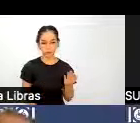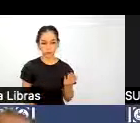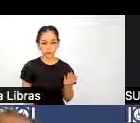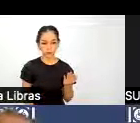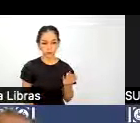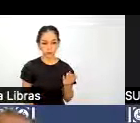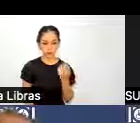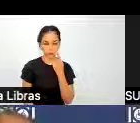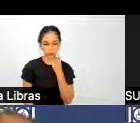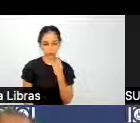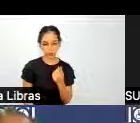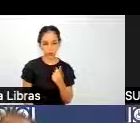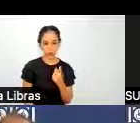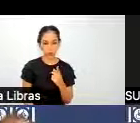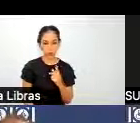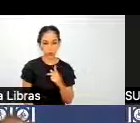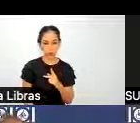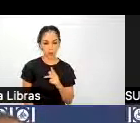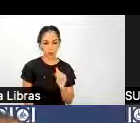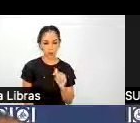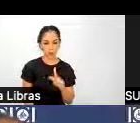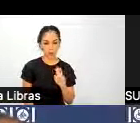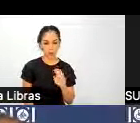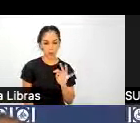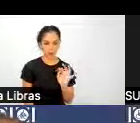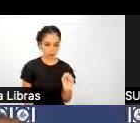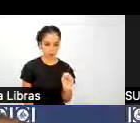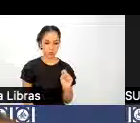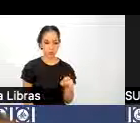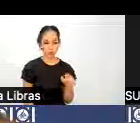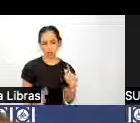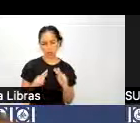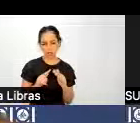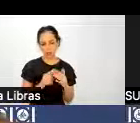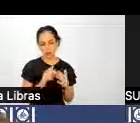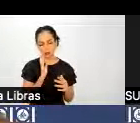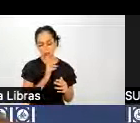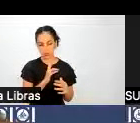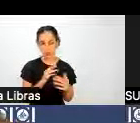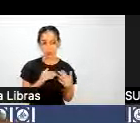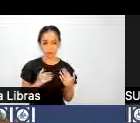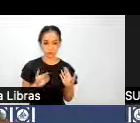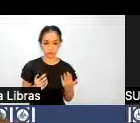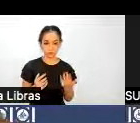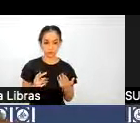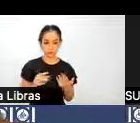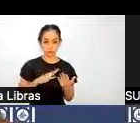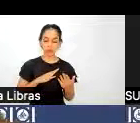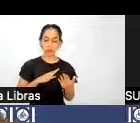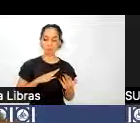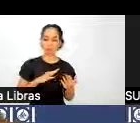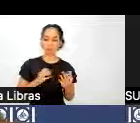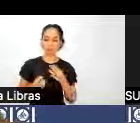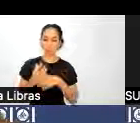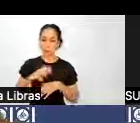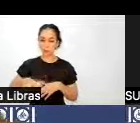Parklet, né? Em frente ao seu estabelecimento, à sua loja, ao seu restaurante, de forma a criar ali um ambiente, ampliar